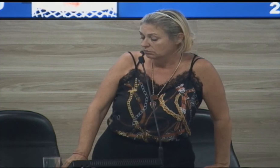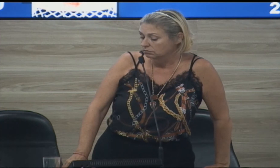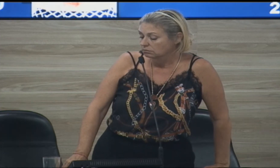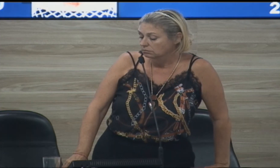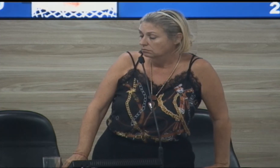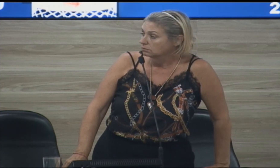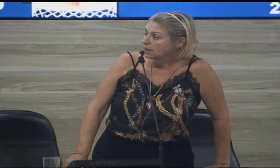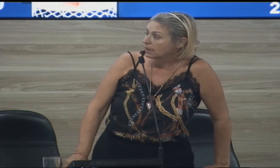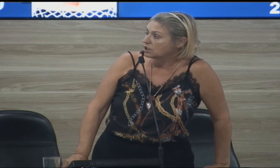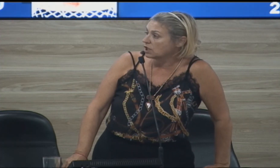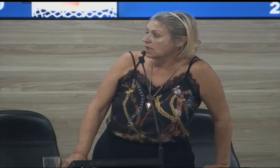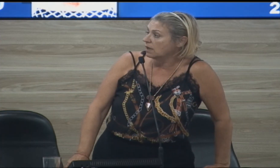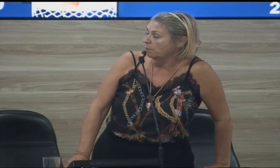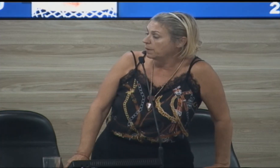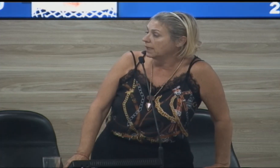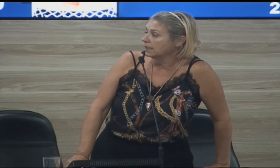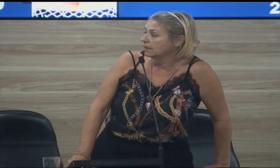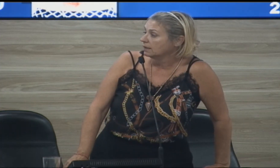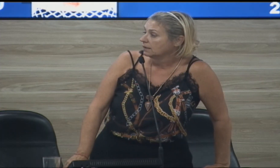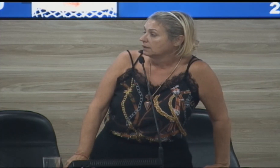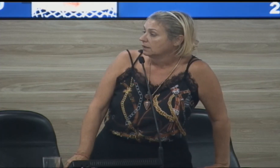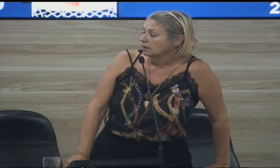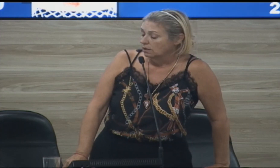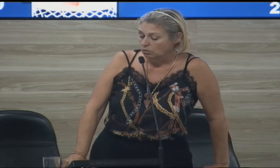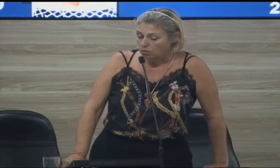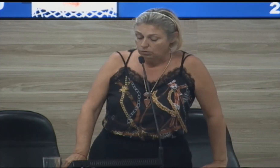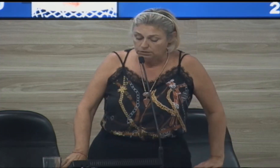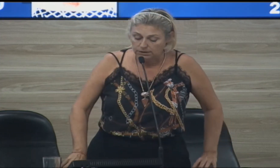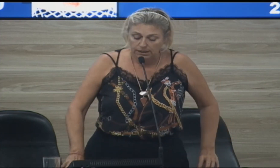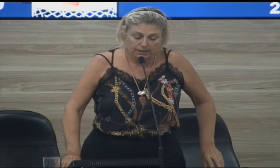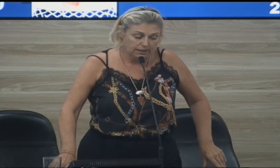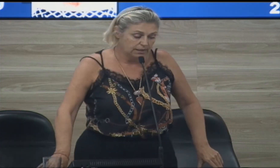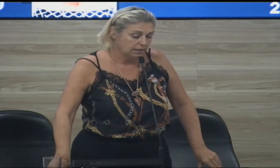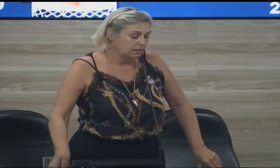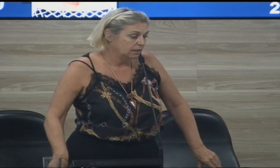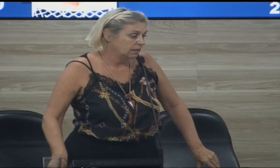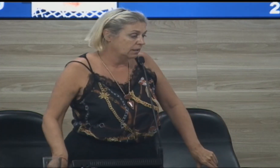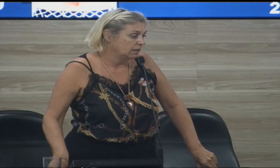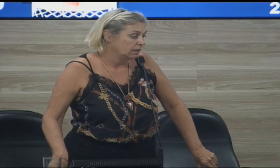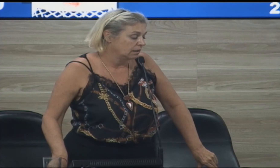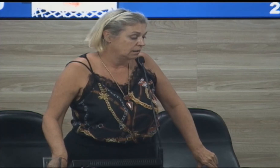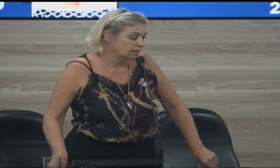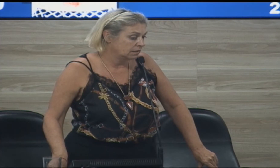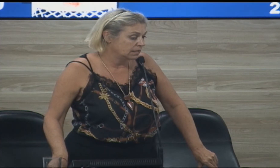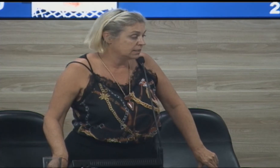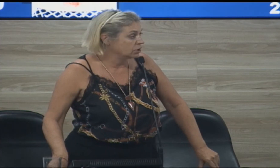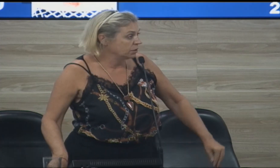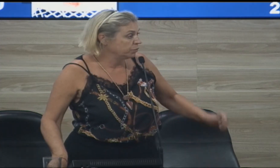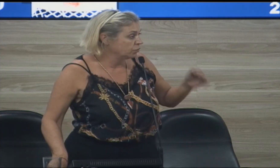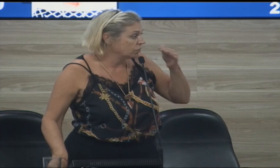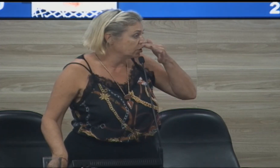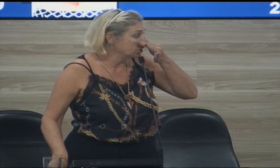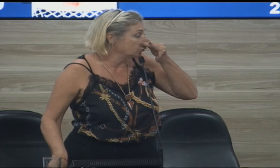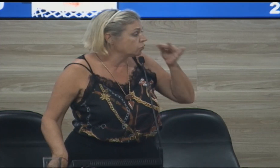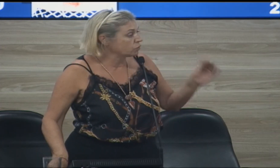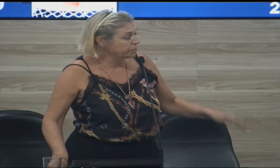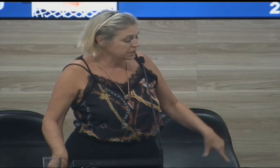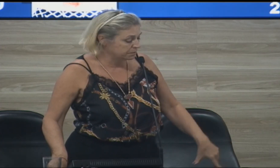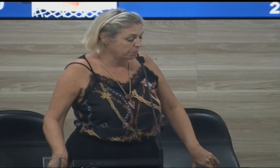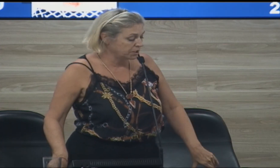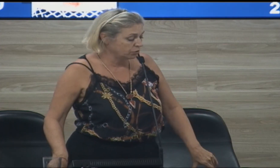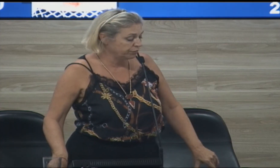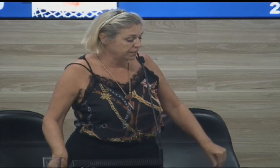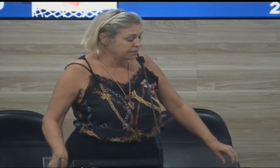fazer uma grande campanha contra esse tipo de